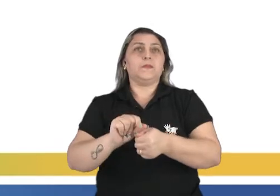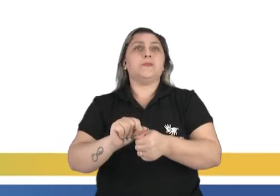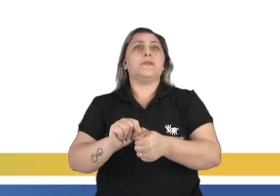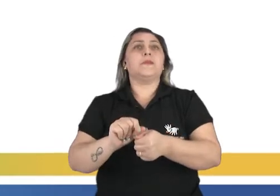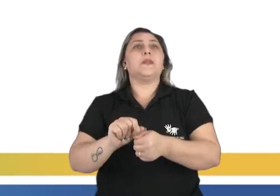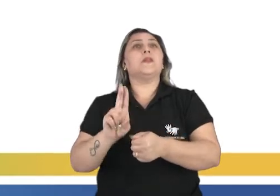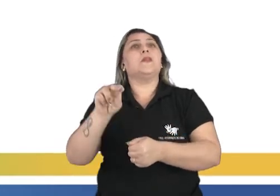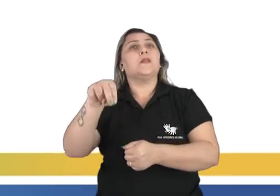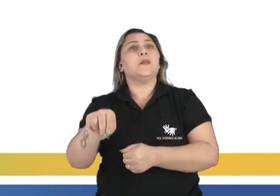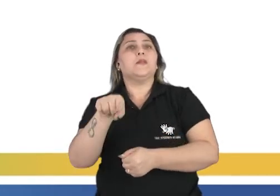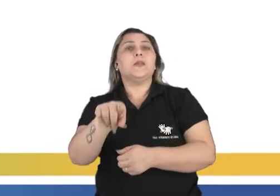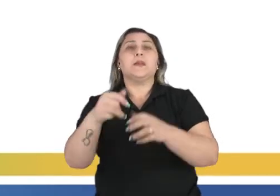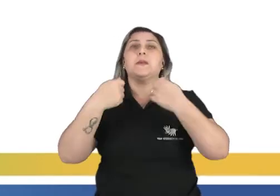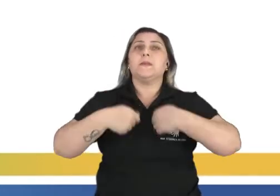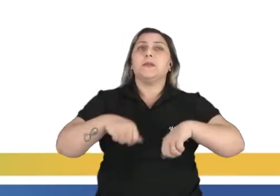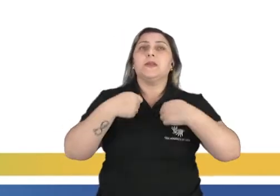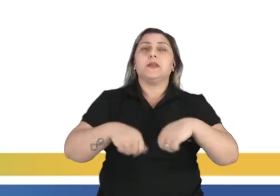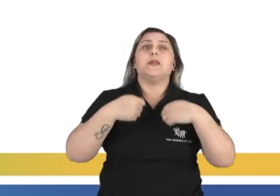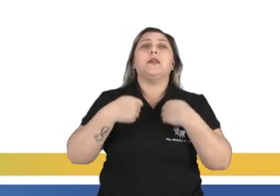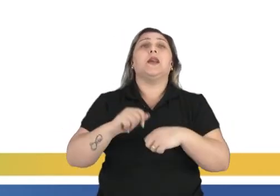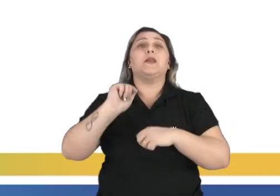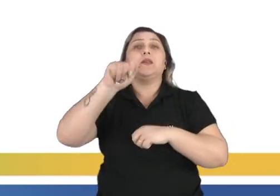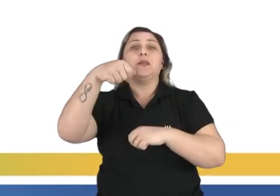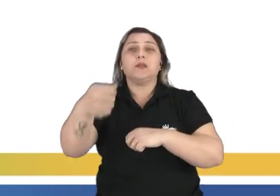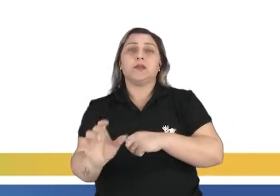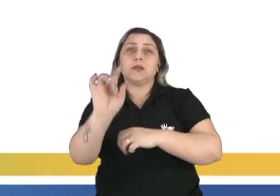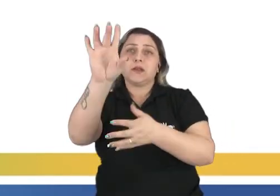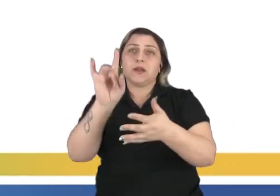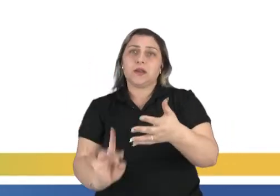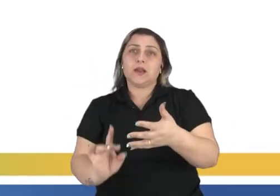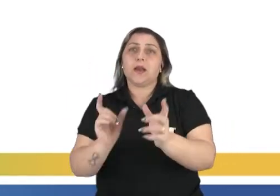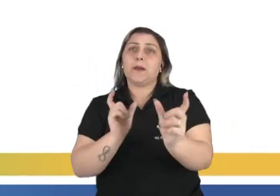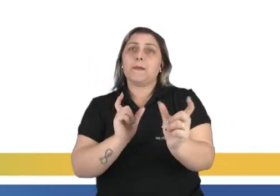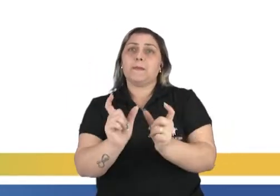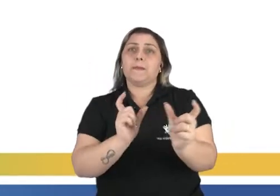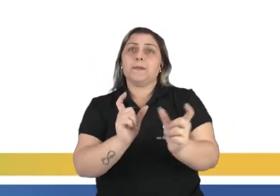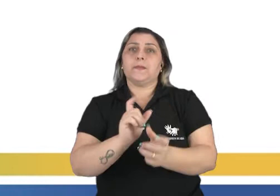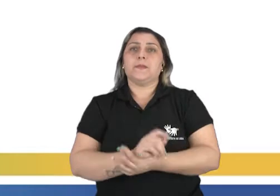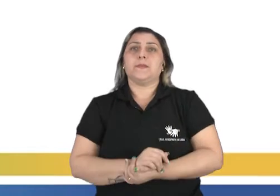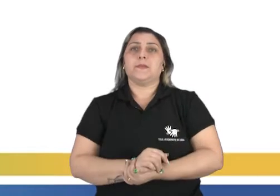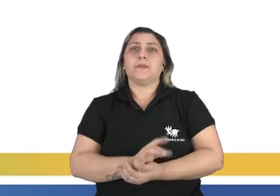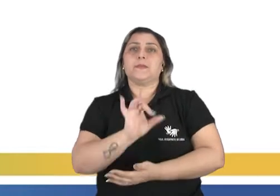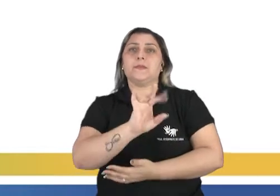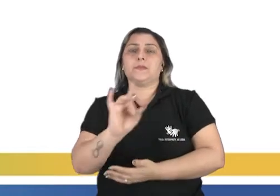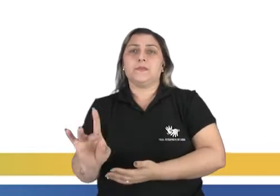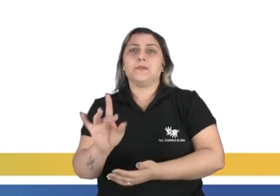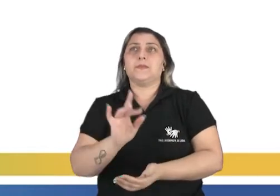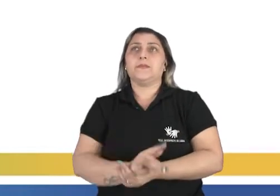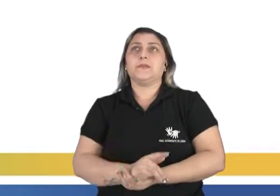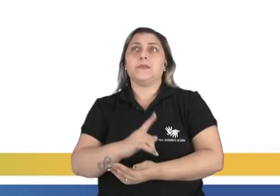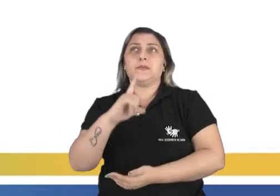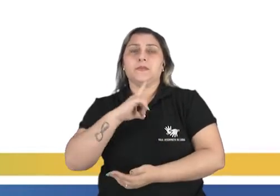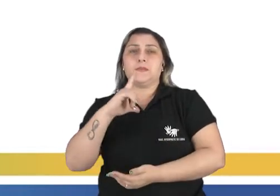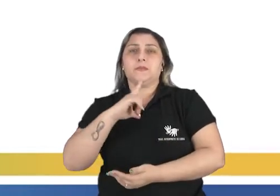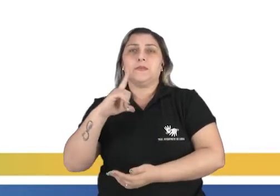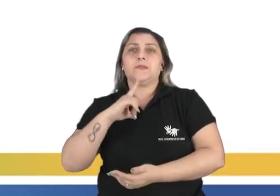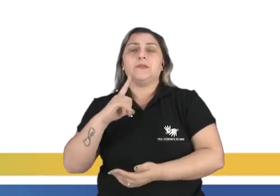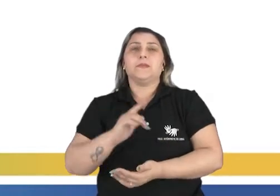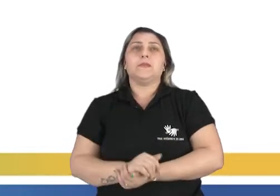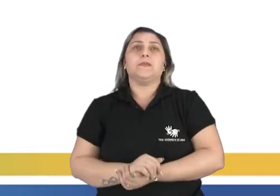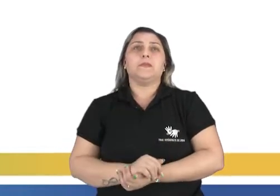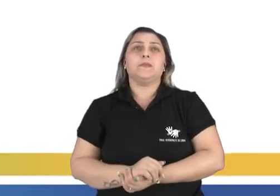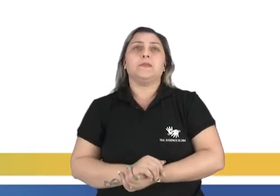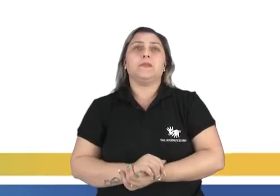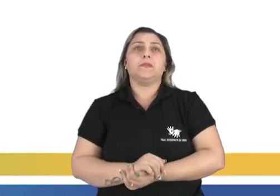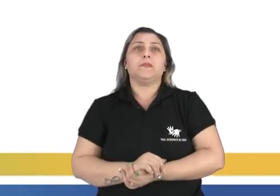você necessita do símbolo de cada um, ou a palavra de cada uma delas, para você fazer essa menção. Então, nós temos em ordem